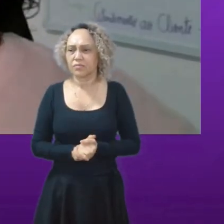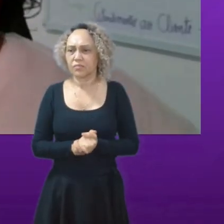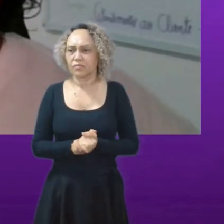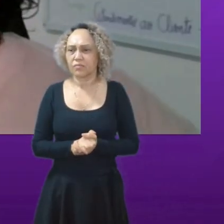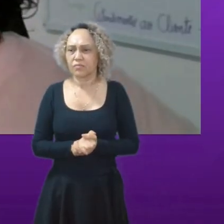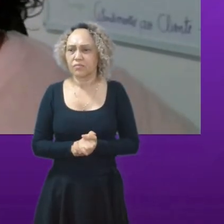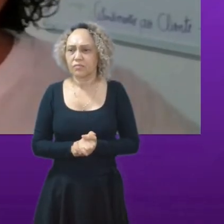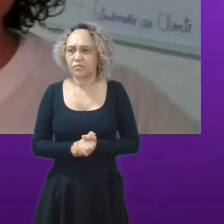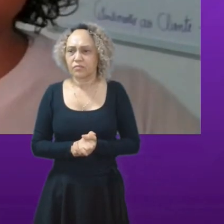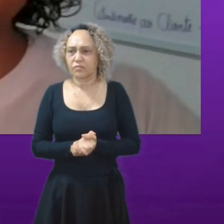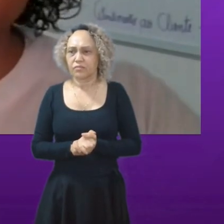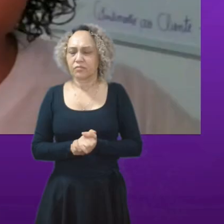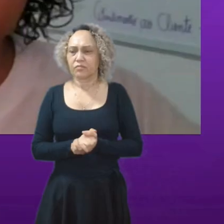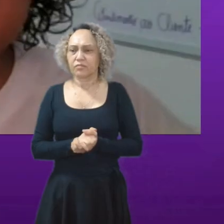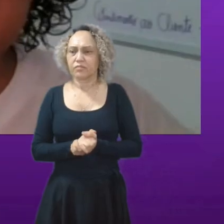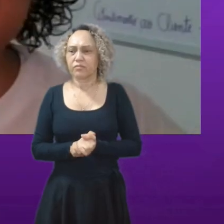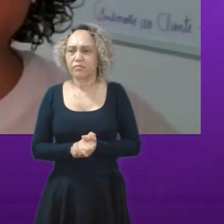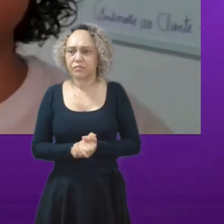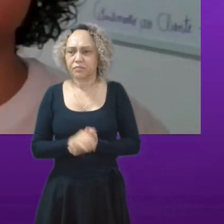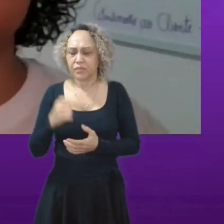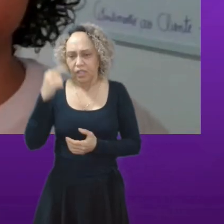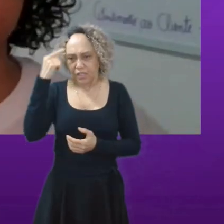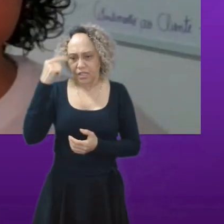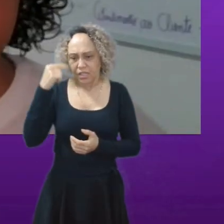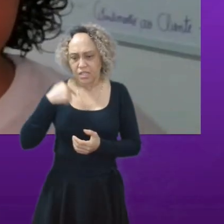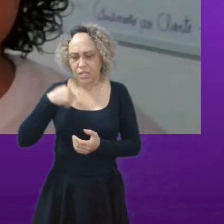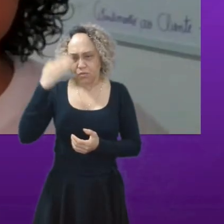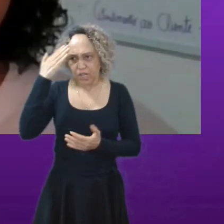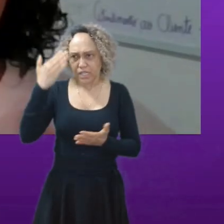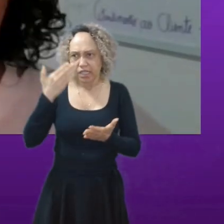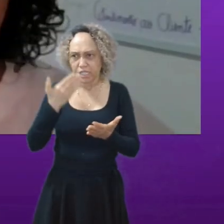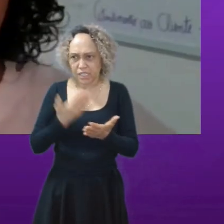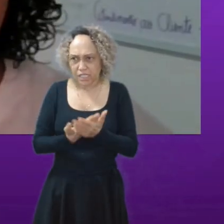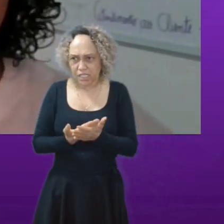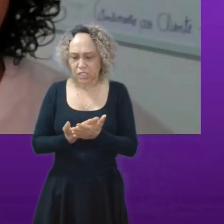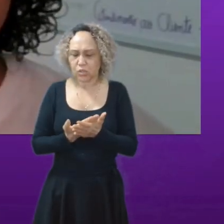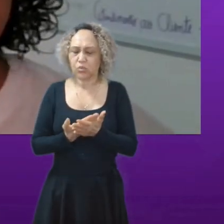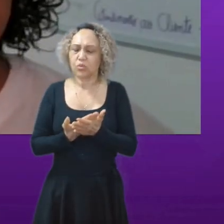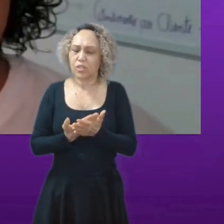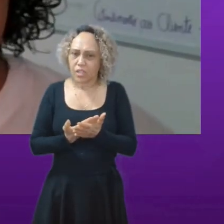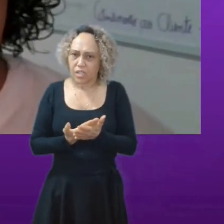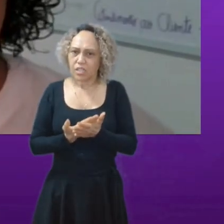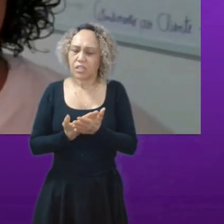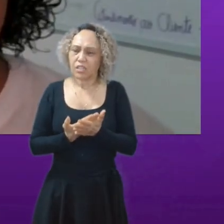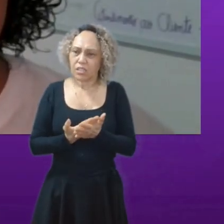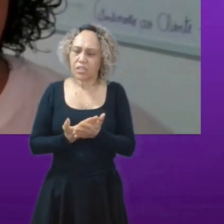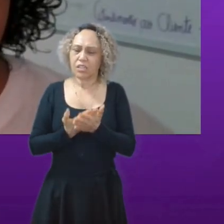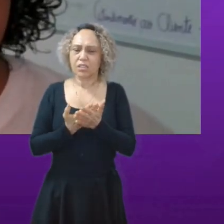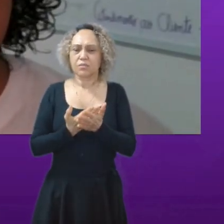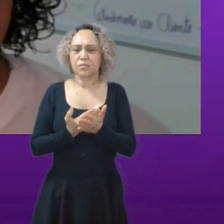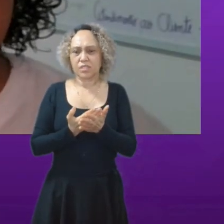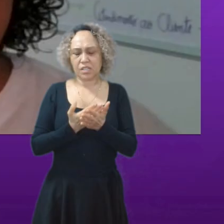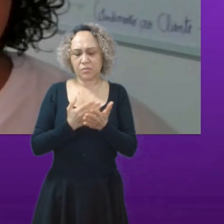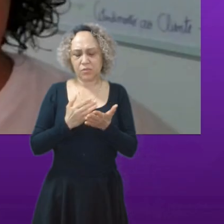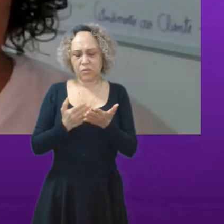menino. Eu acredito que a redução da exclusão digital é uma das